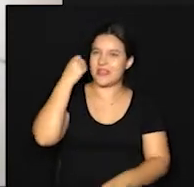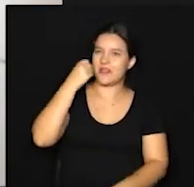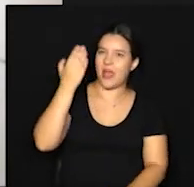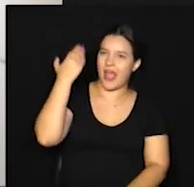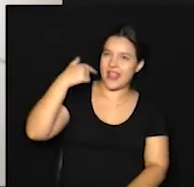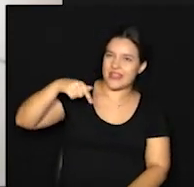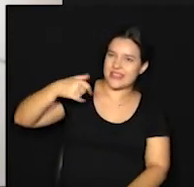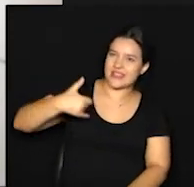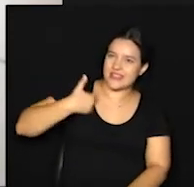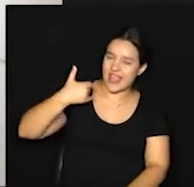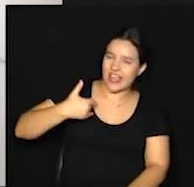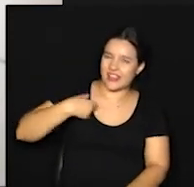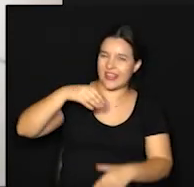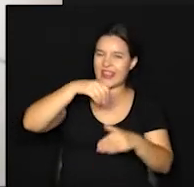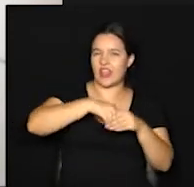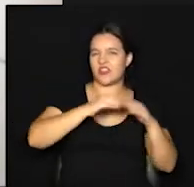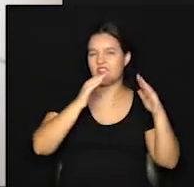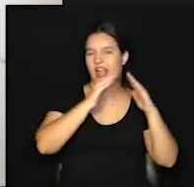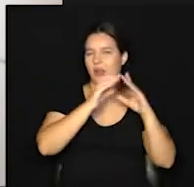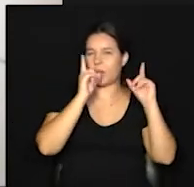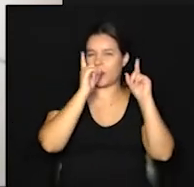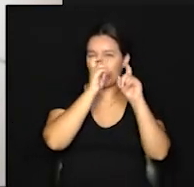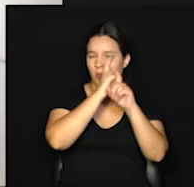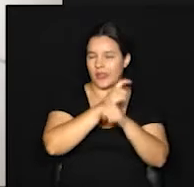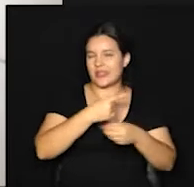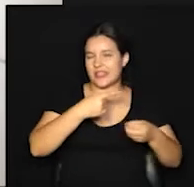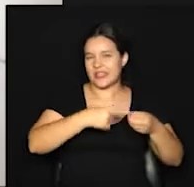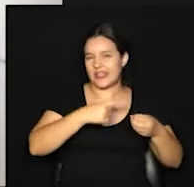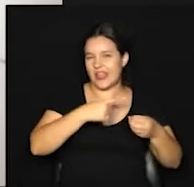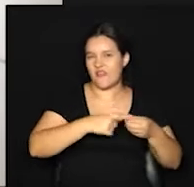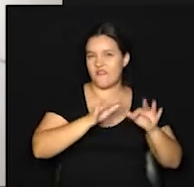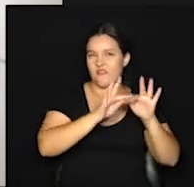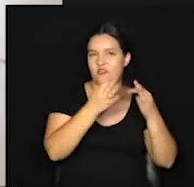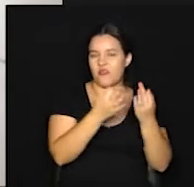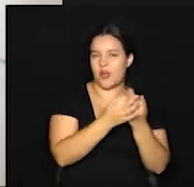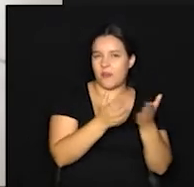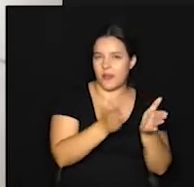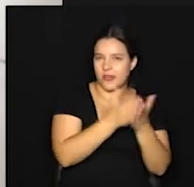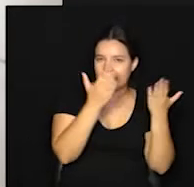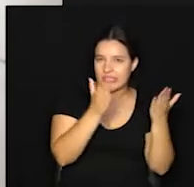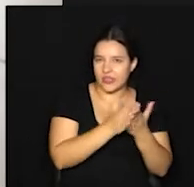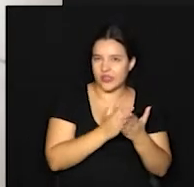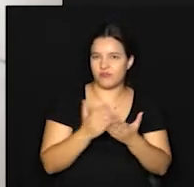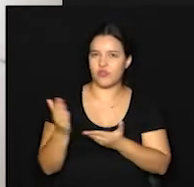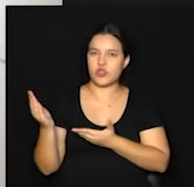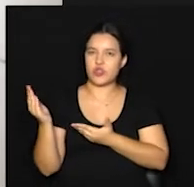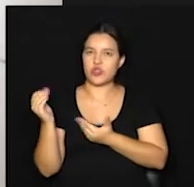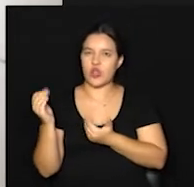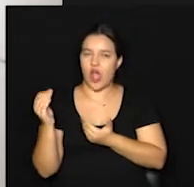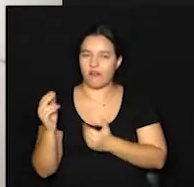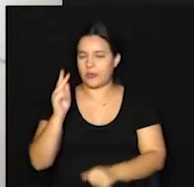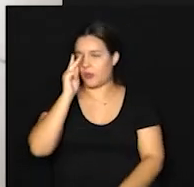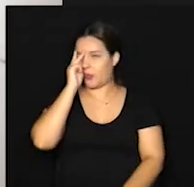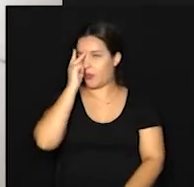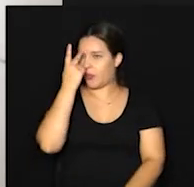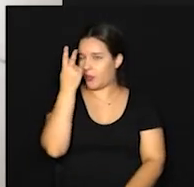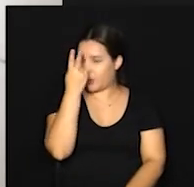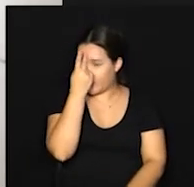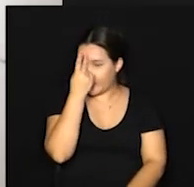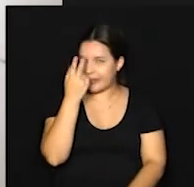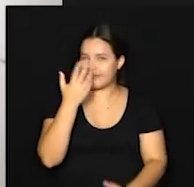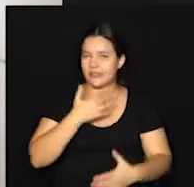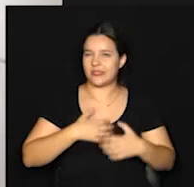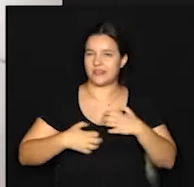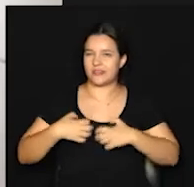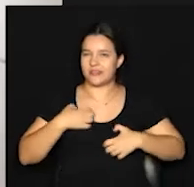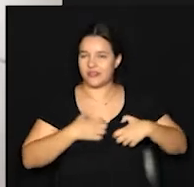anos que morava no interior, numa família humilde, a adolescente perdida,